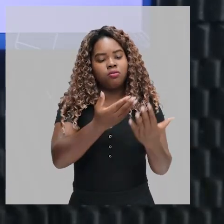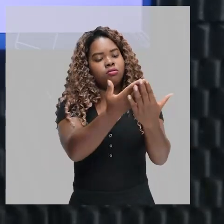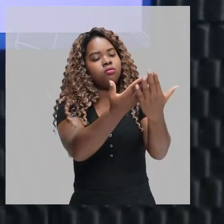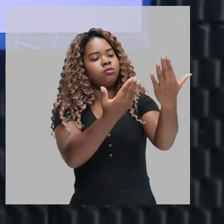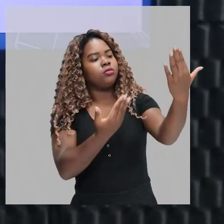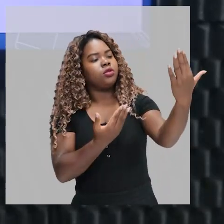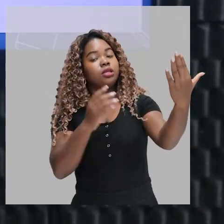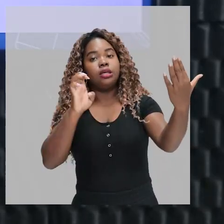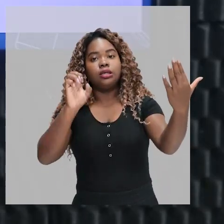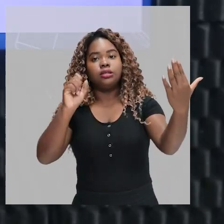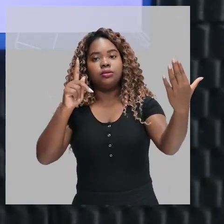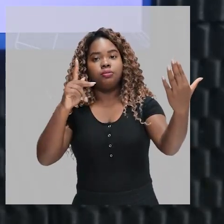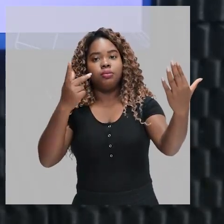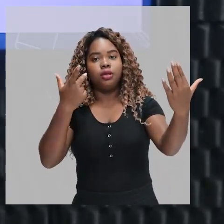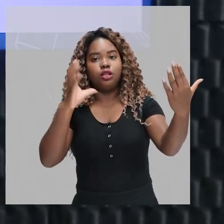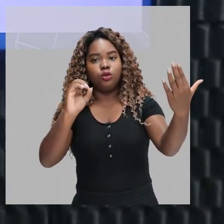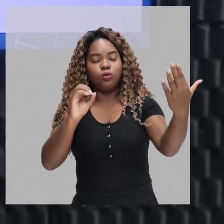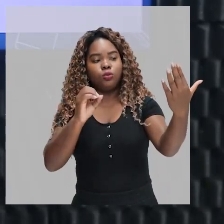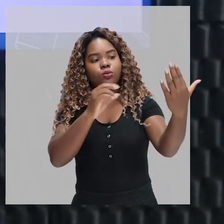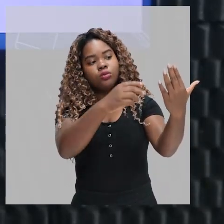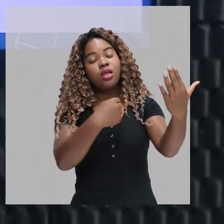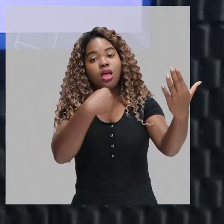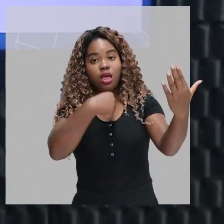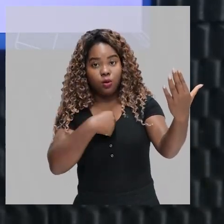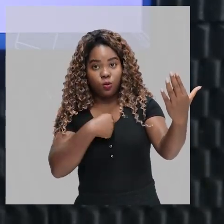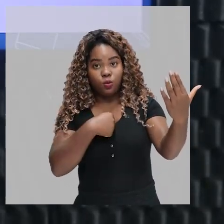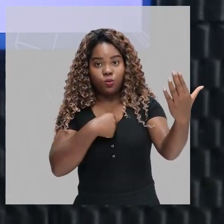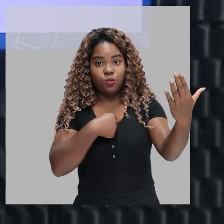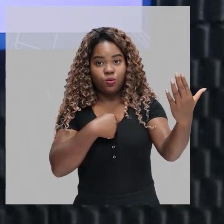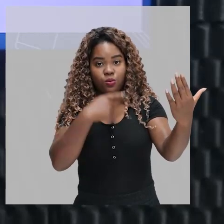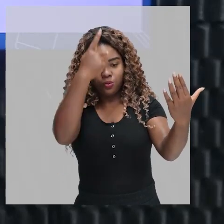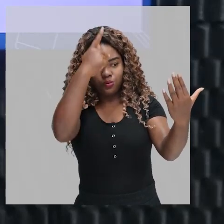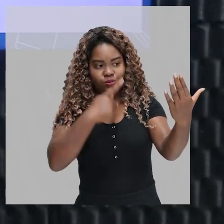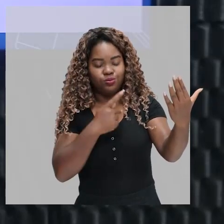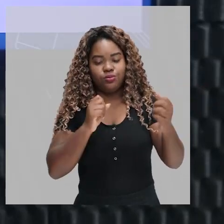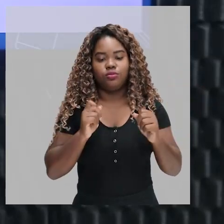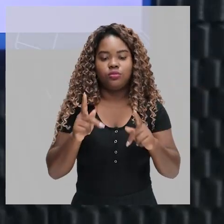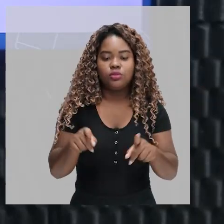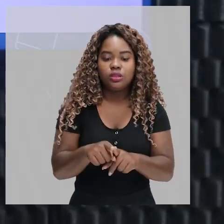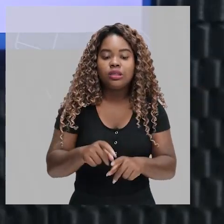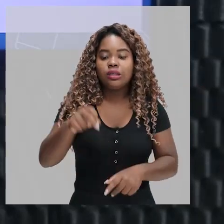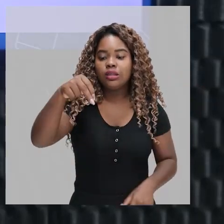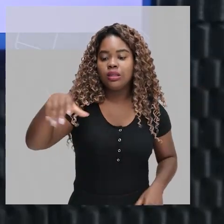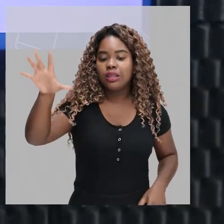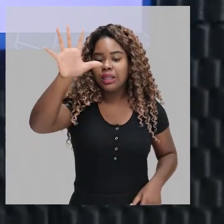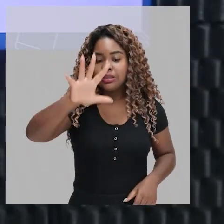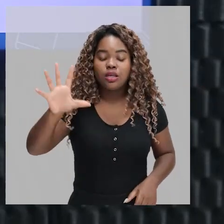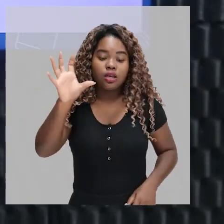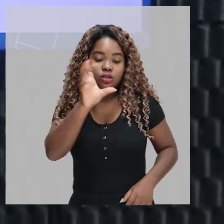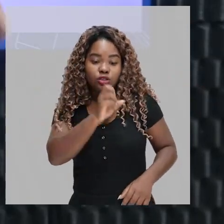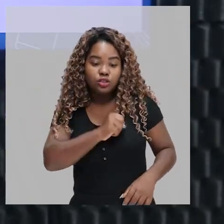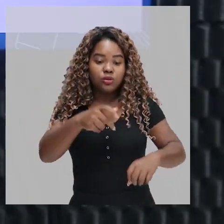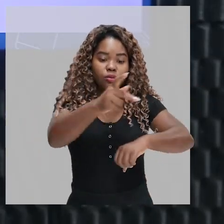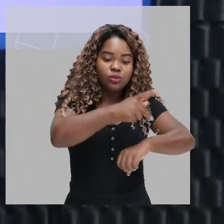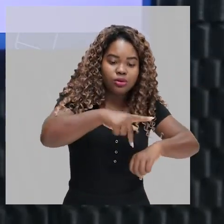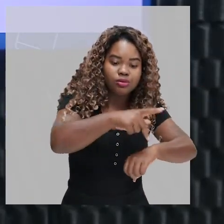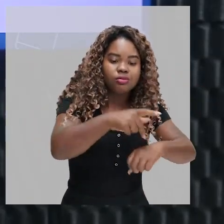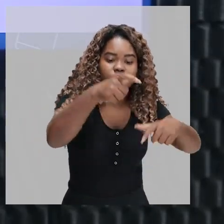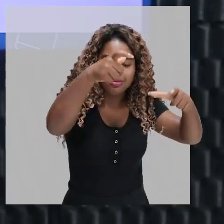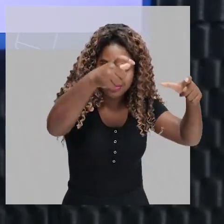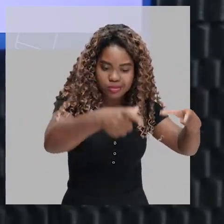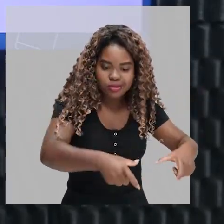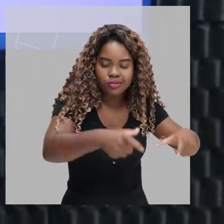o nacionalismo o nome tá dizendo vem de nação vende Amor à Pátria um cenário